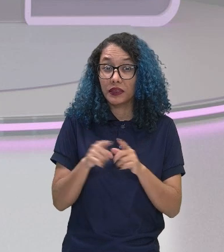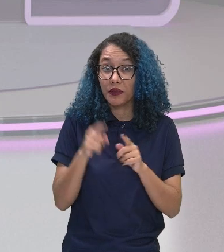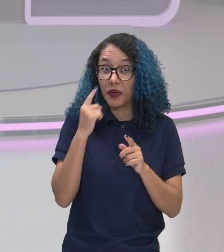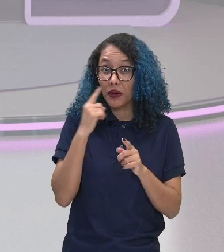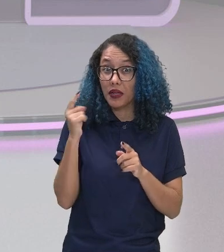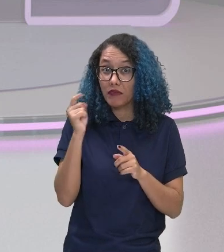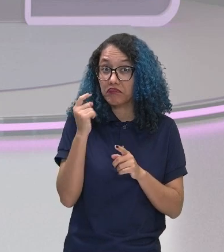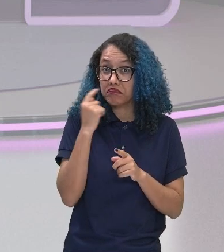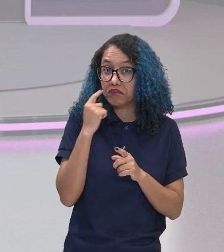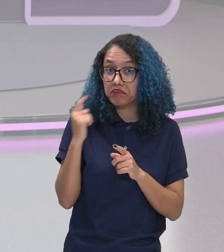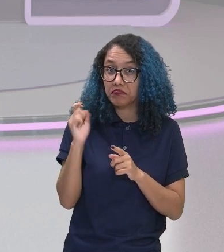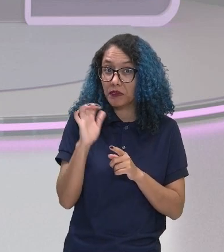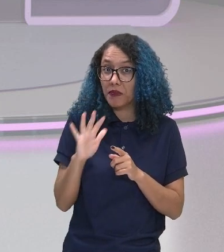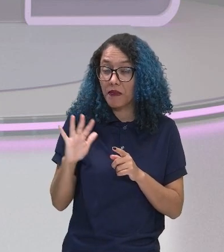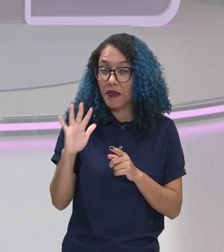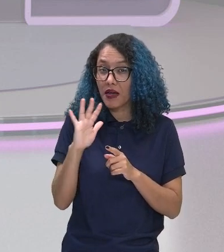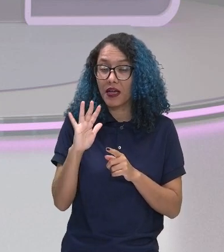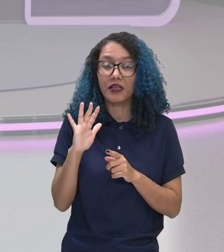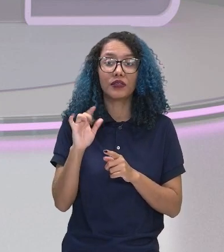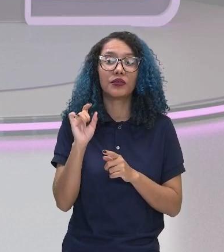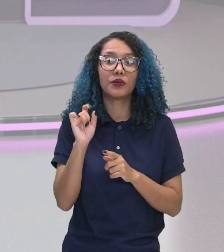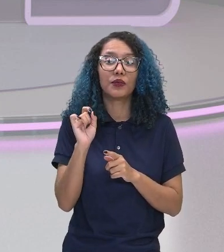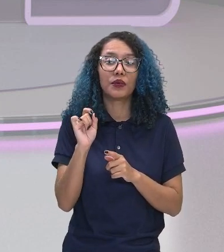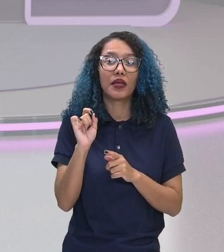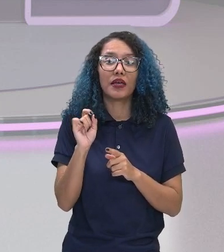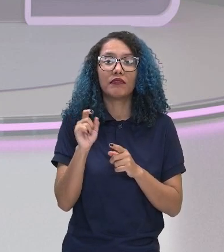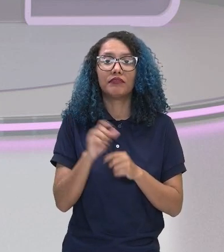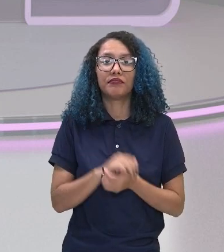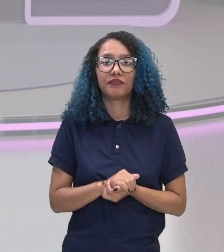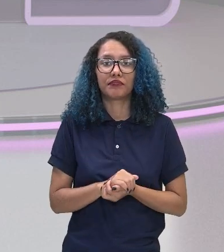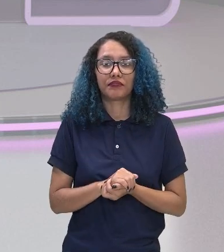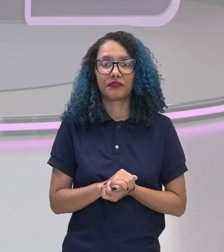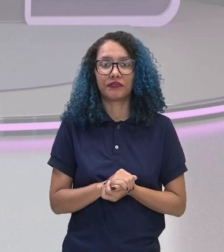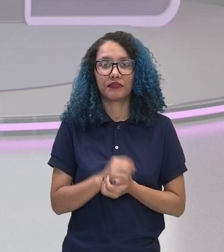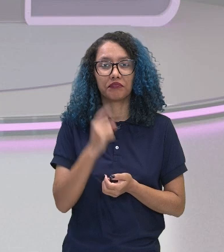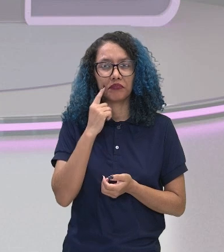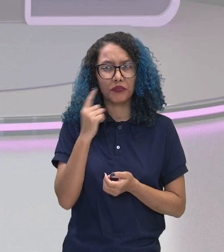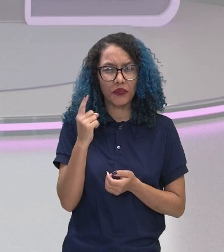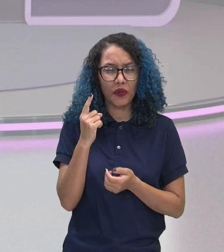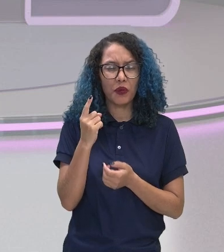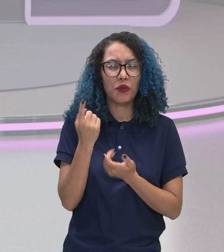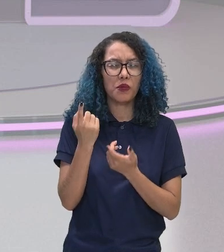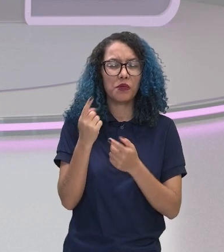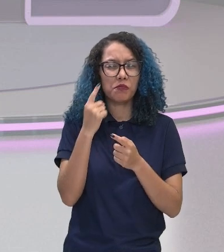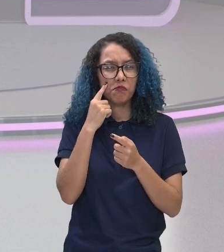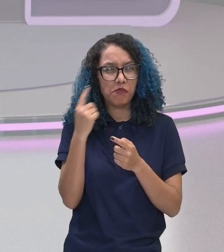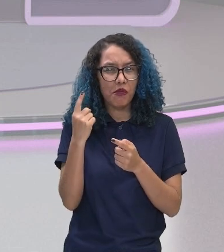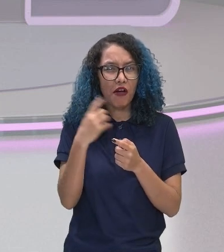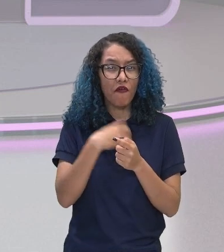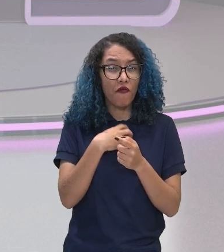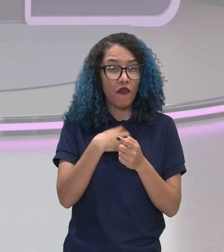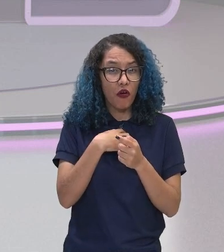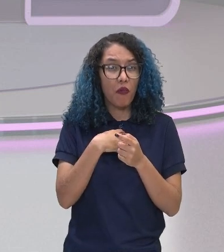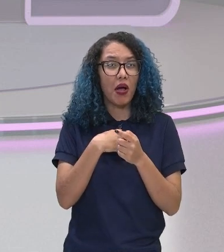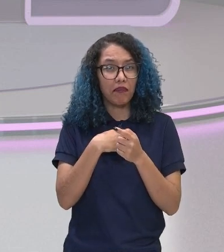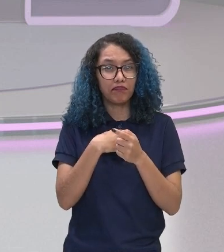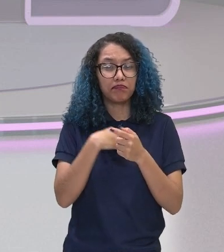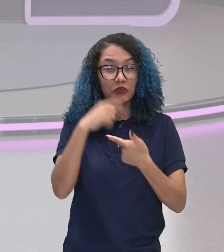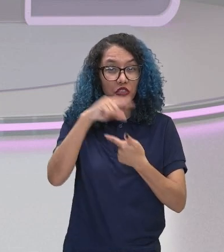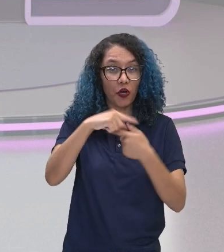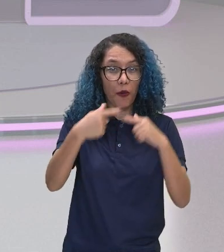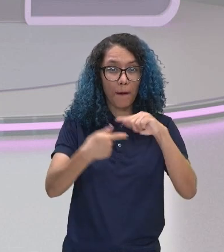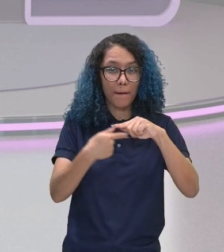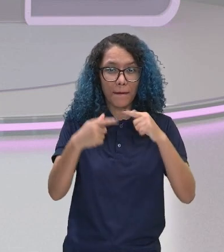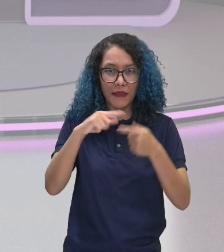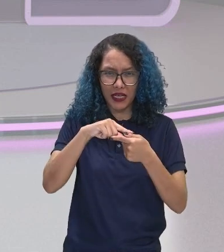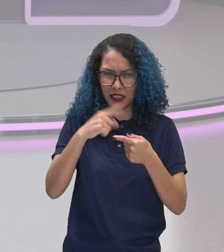lado, né? Estamos aqui ao lado de uma velha, de um objeto, de uma figura plana, né? Que é uma velha